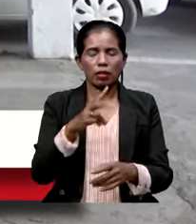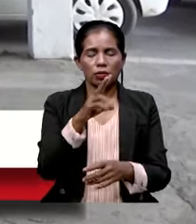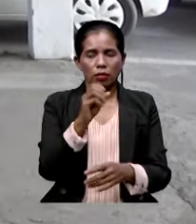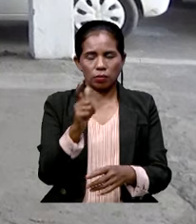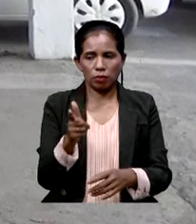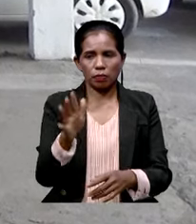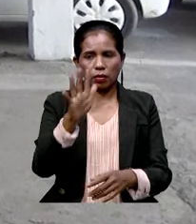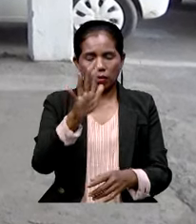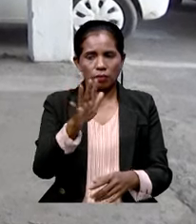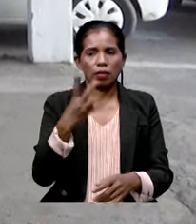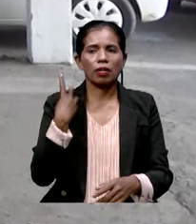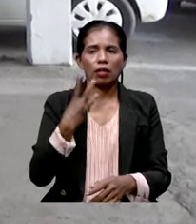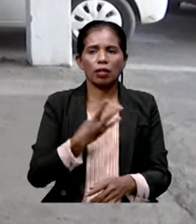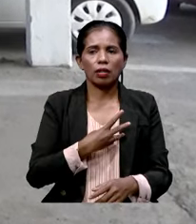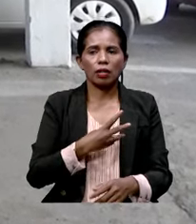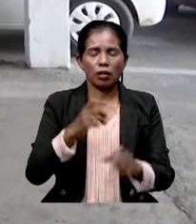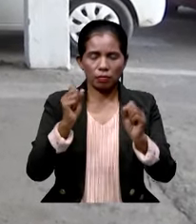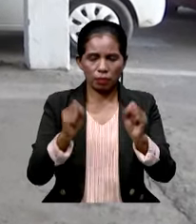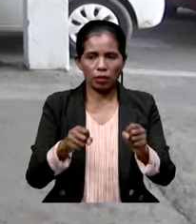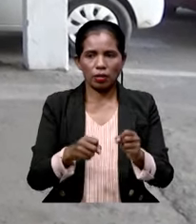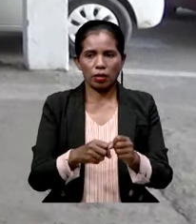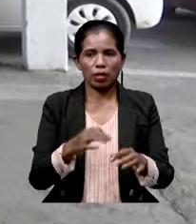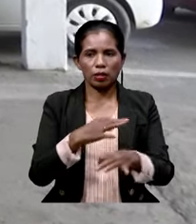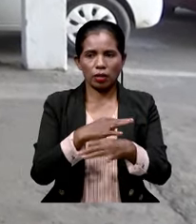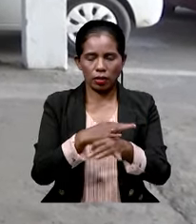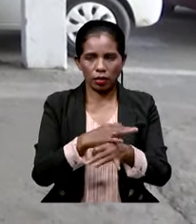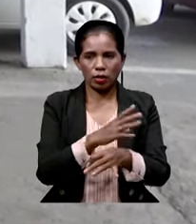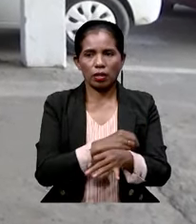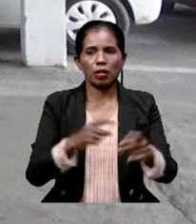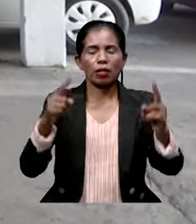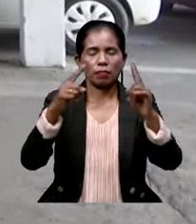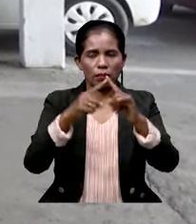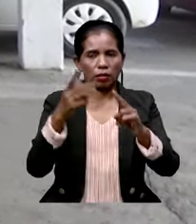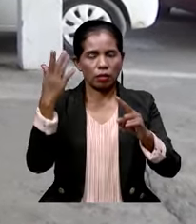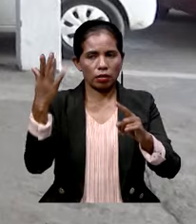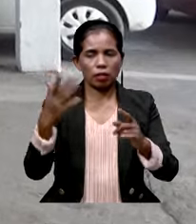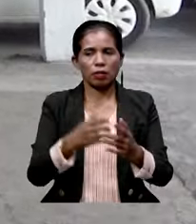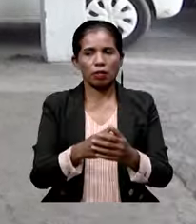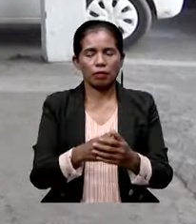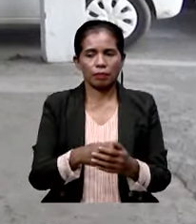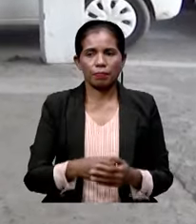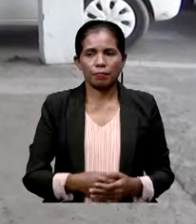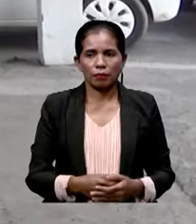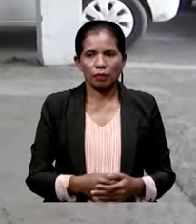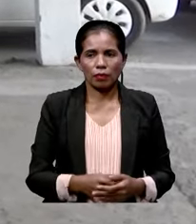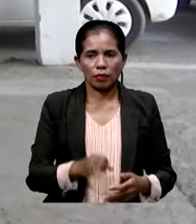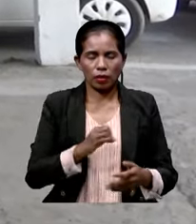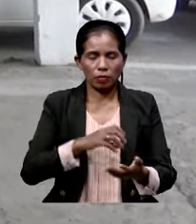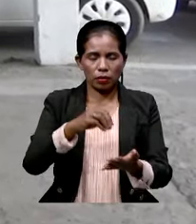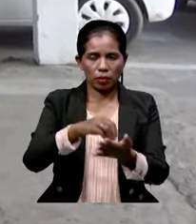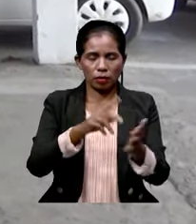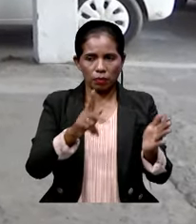2025 ami pasti ona kata. Thank you halo rehabilitação baya edifício akan. Estamos tau ne plano se